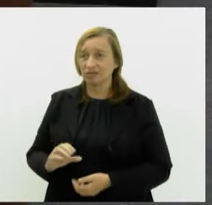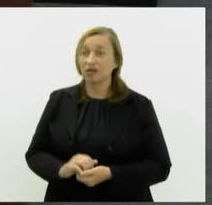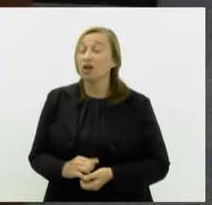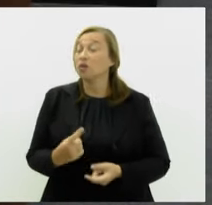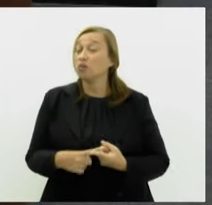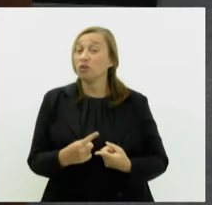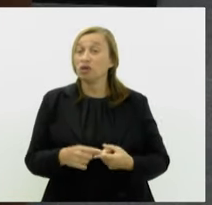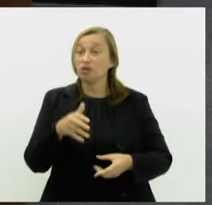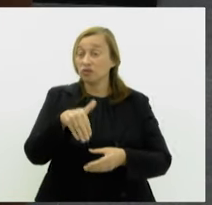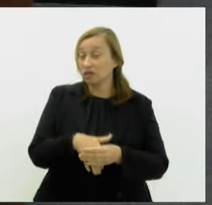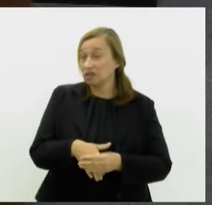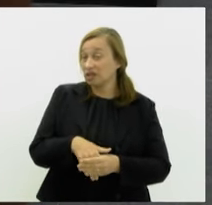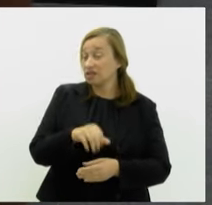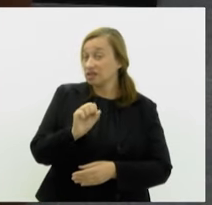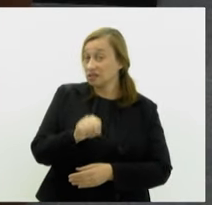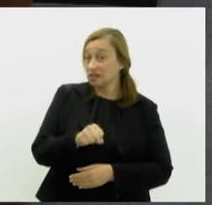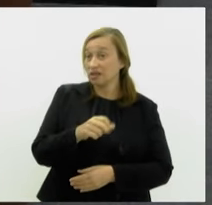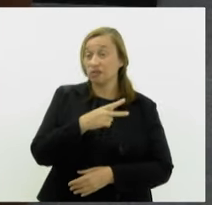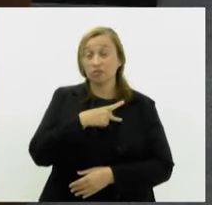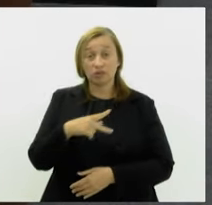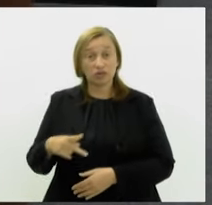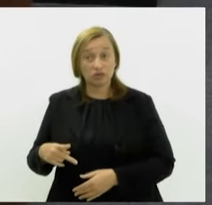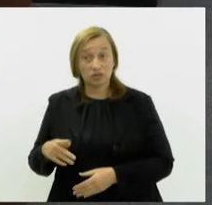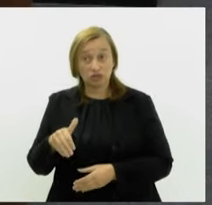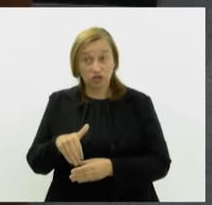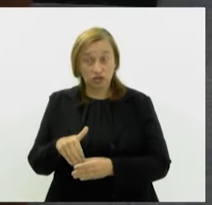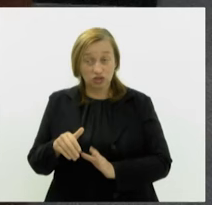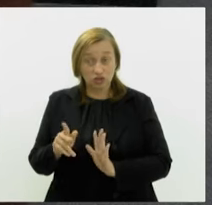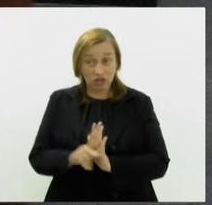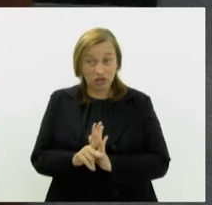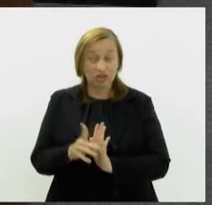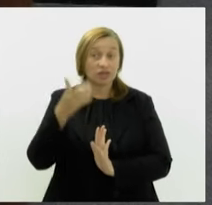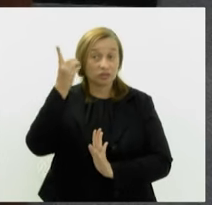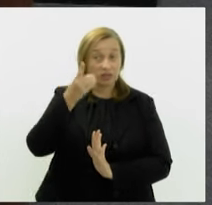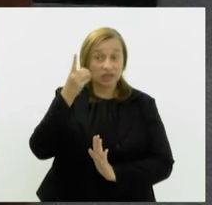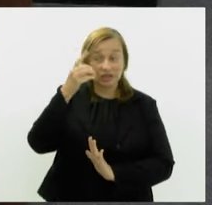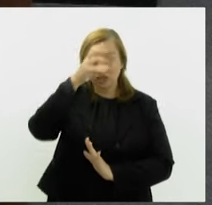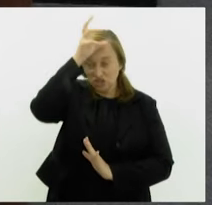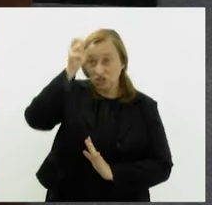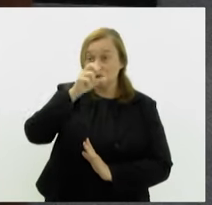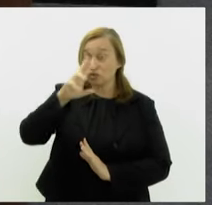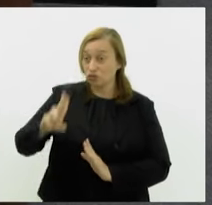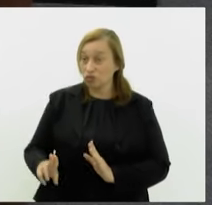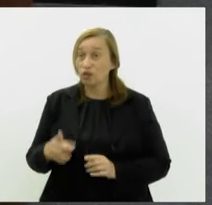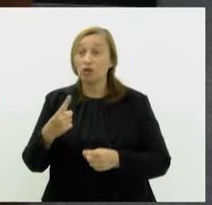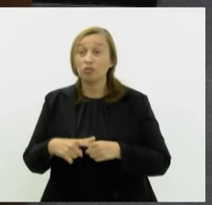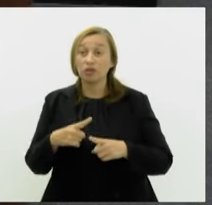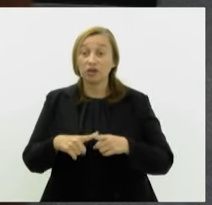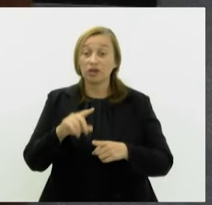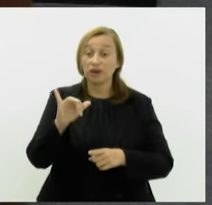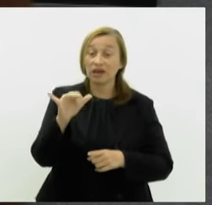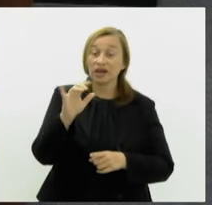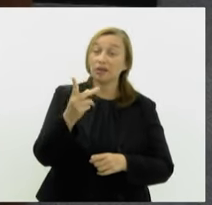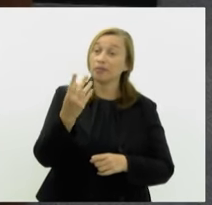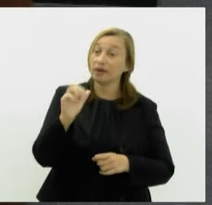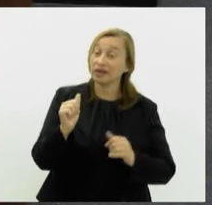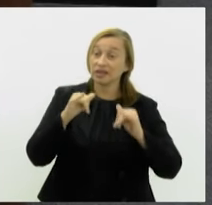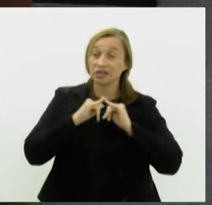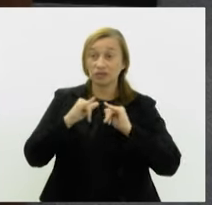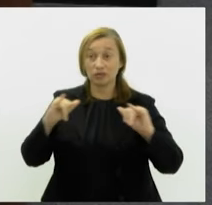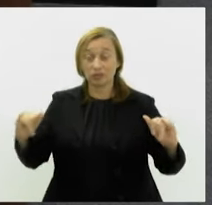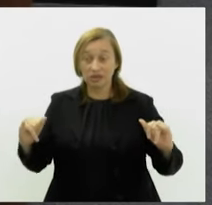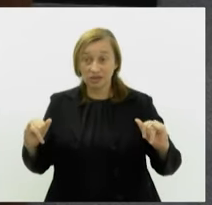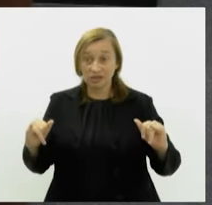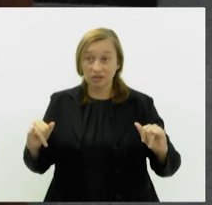votei favoravelmente a esse projeto do deputado Tiaju? Porque ele é uma campanha informativa.